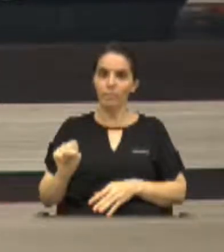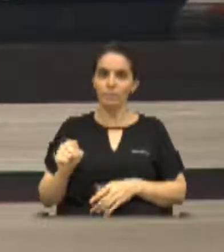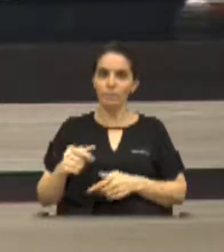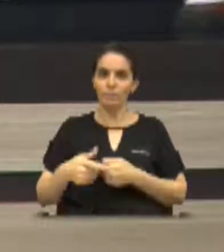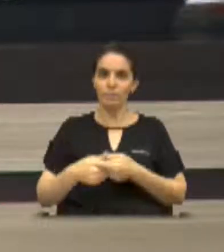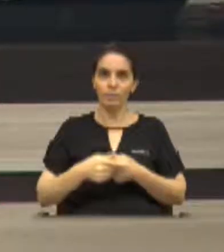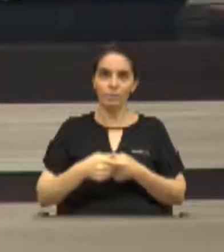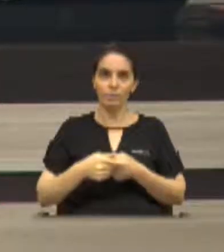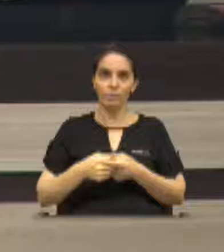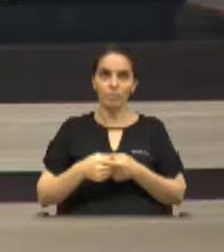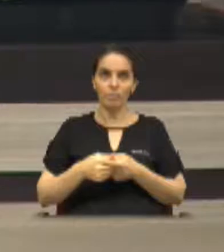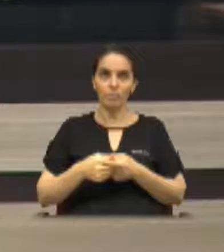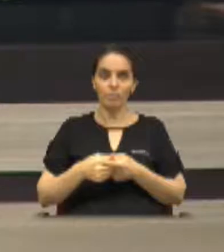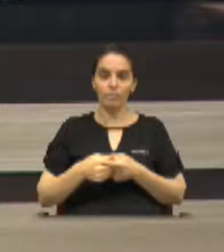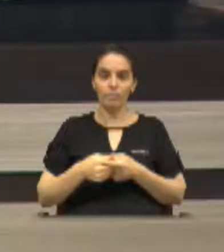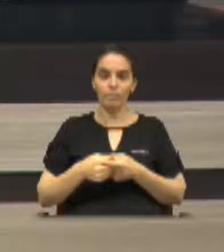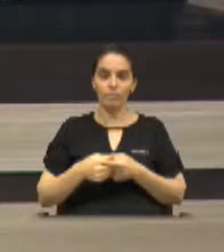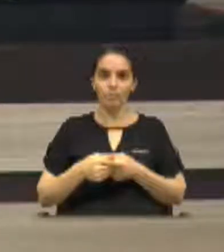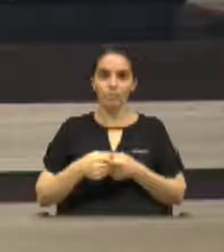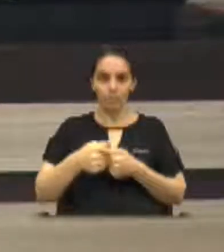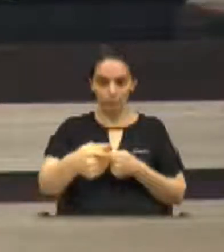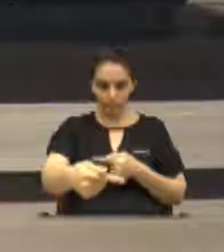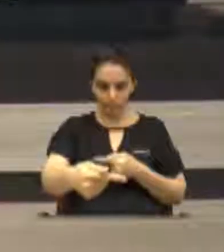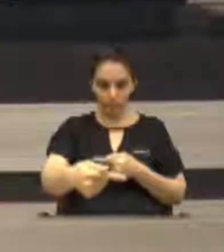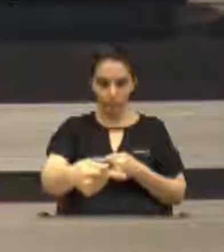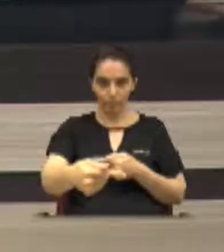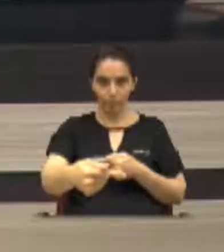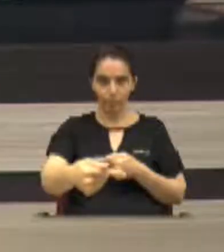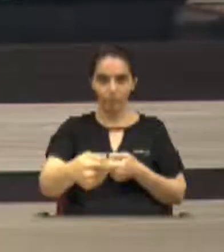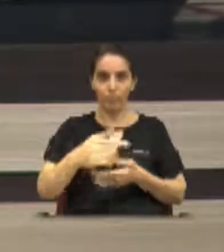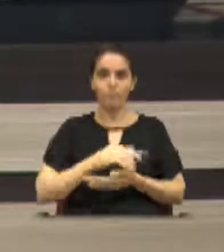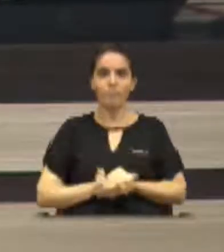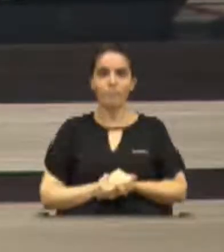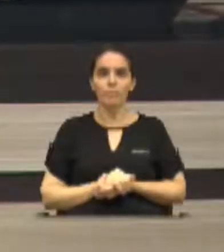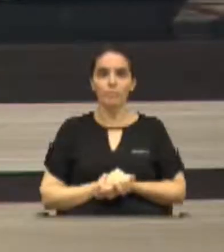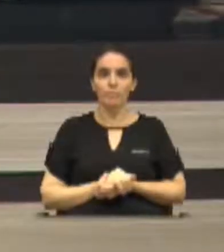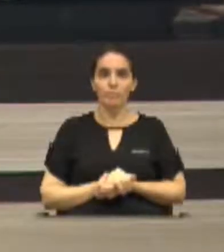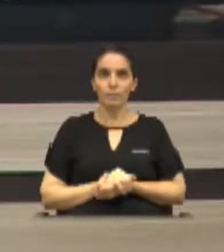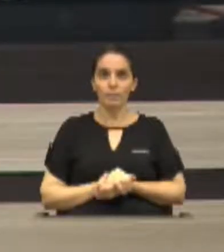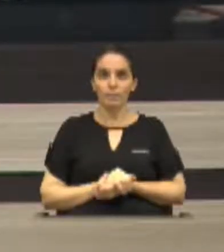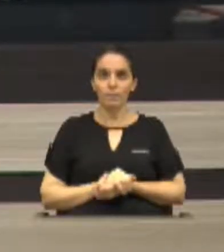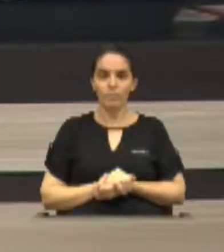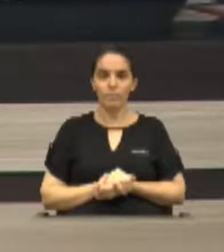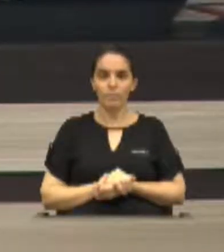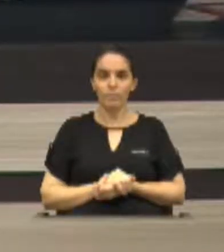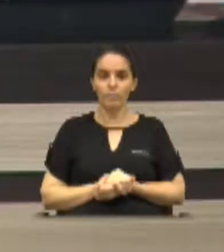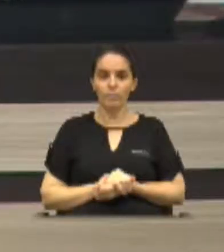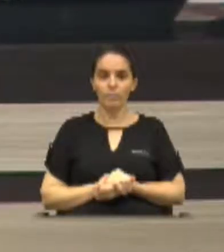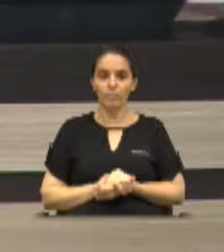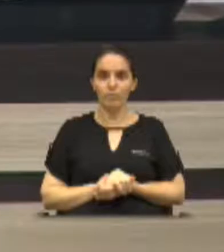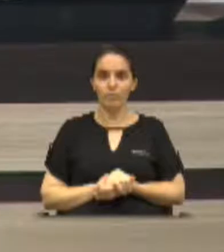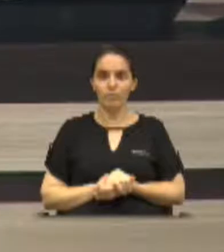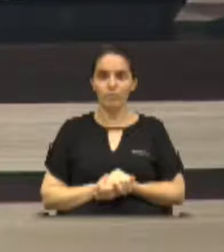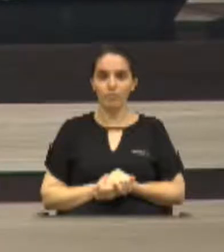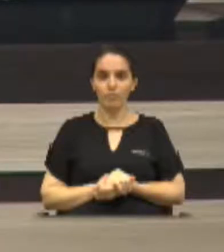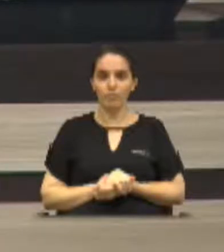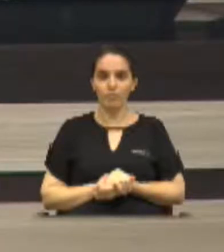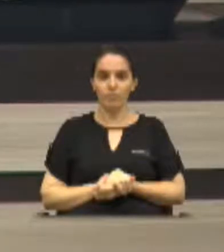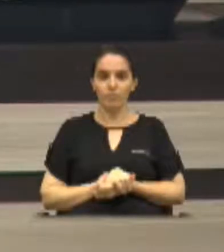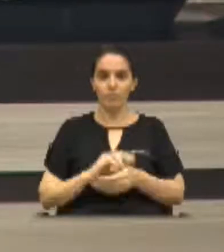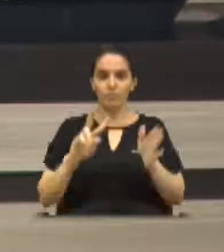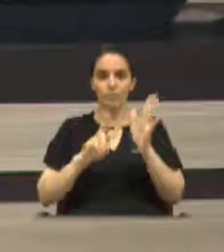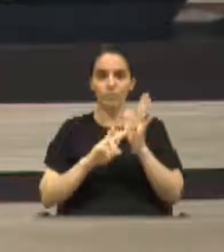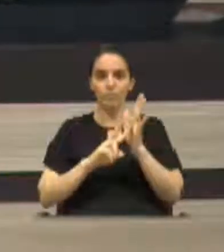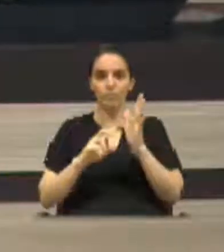suspenso, está adiado por esta sessão. Está adiado por esta sessão. Item 2